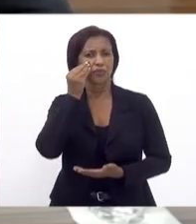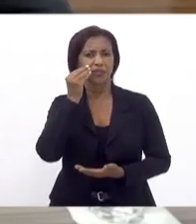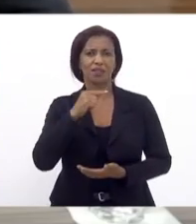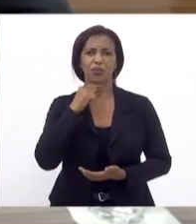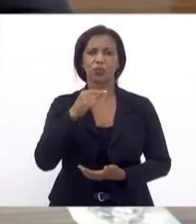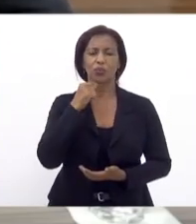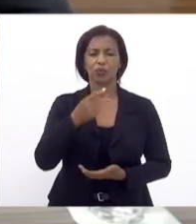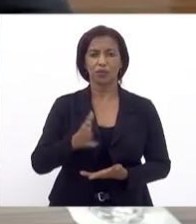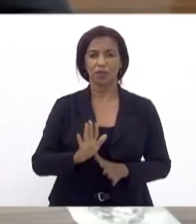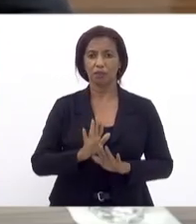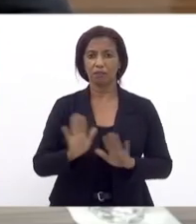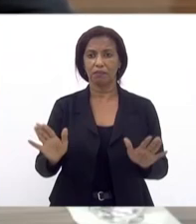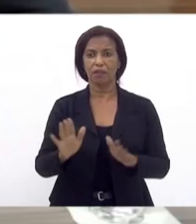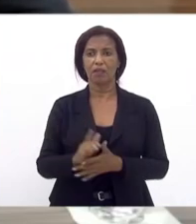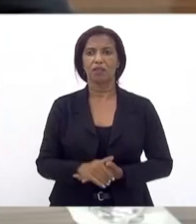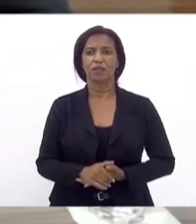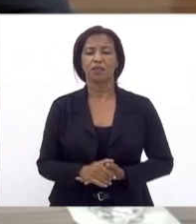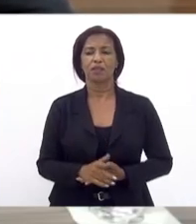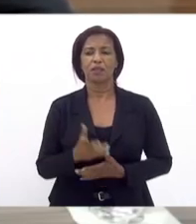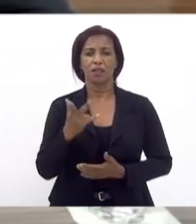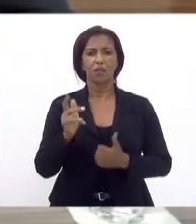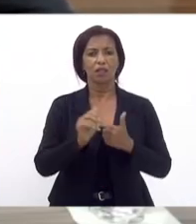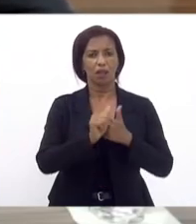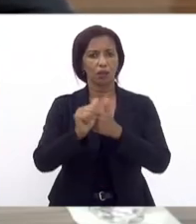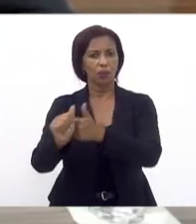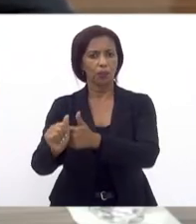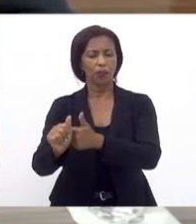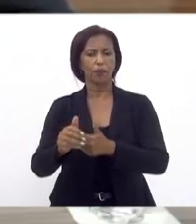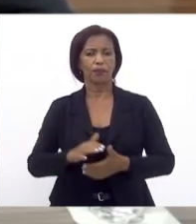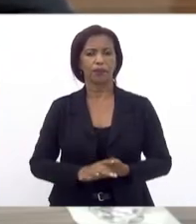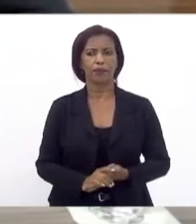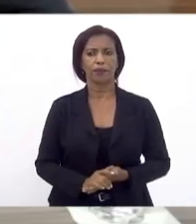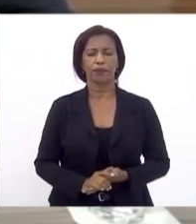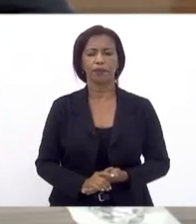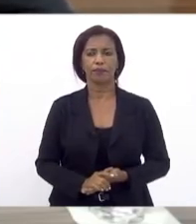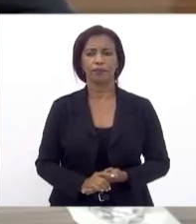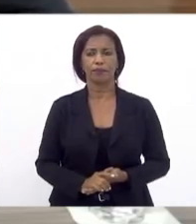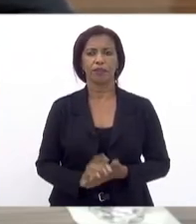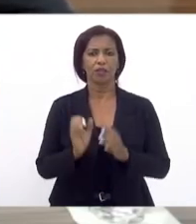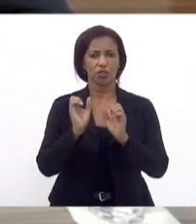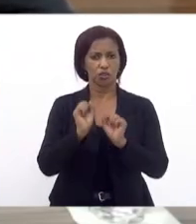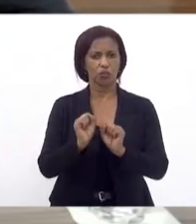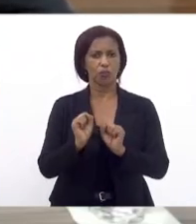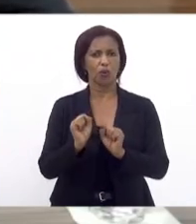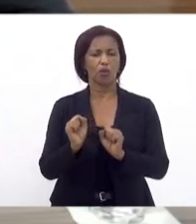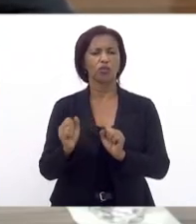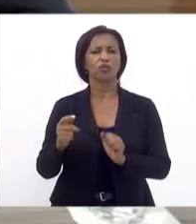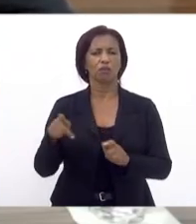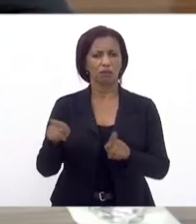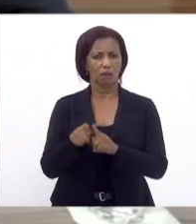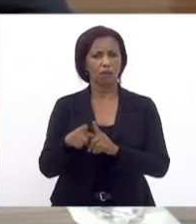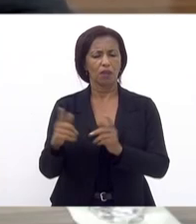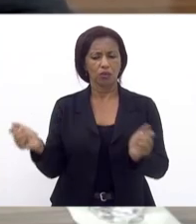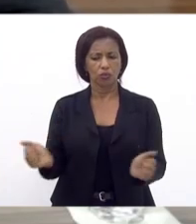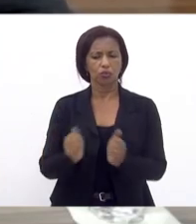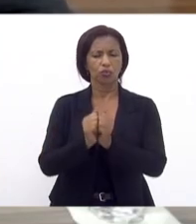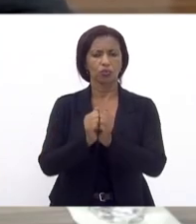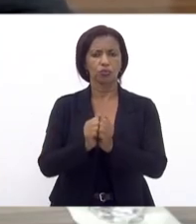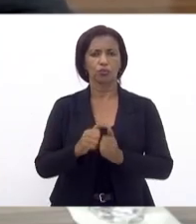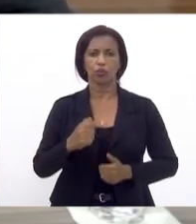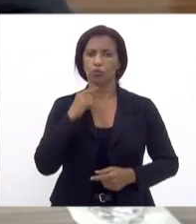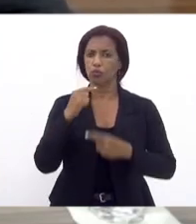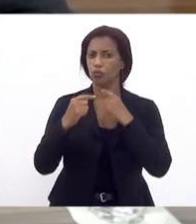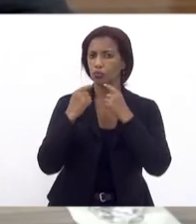que não conseguiu, mas ele está acompanhando e a gente disse que pode contar com ele também. Agora, eu não tenho